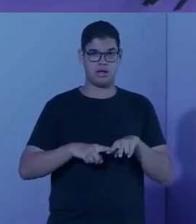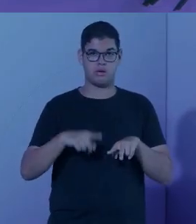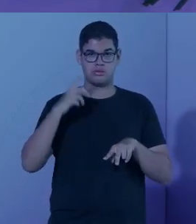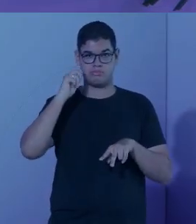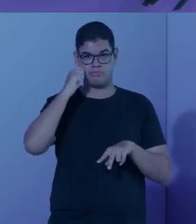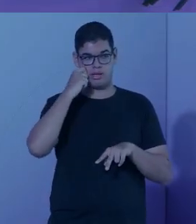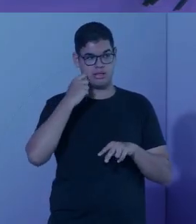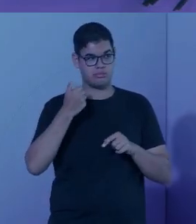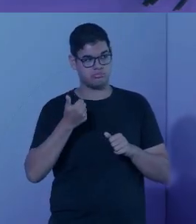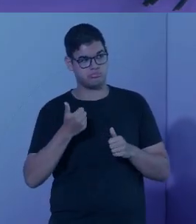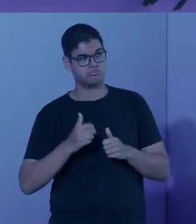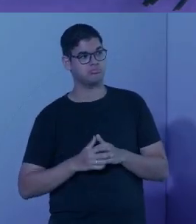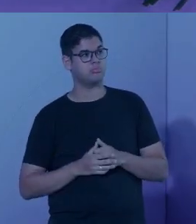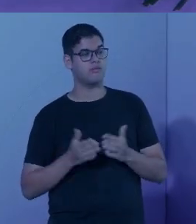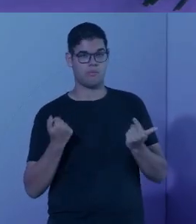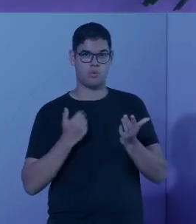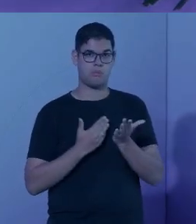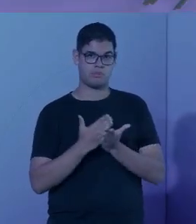Então, vamos lá.